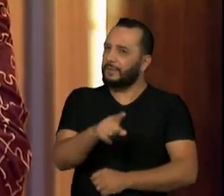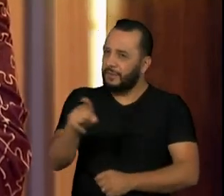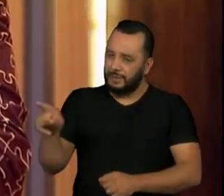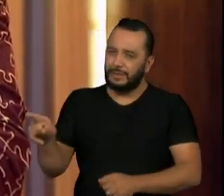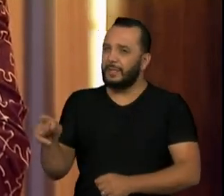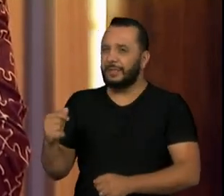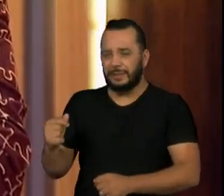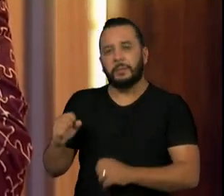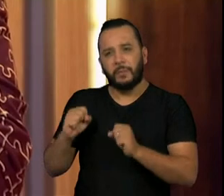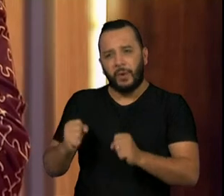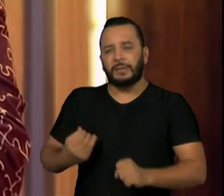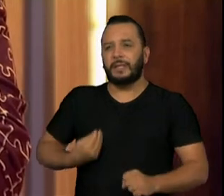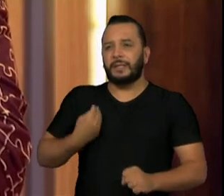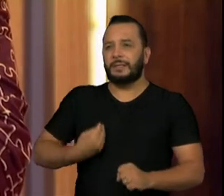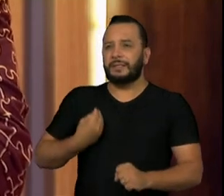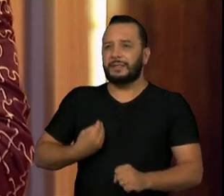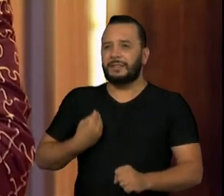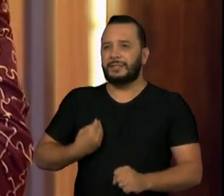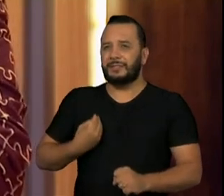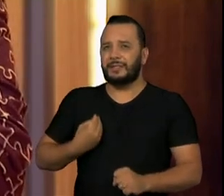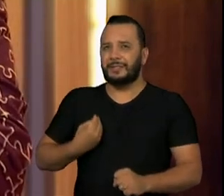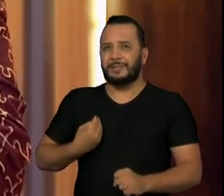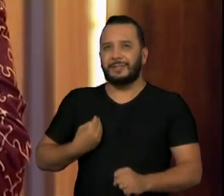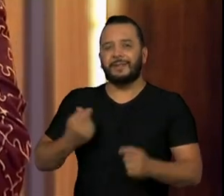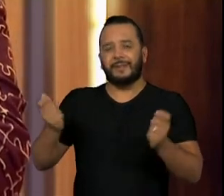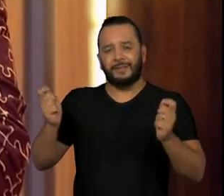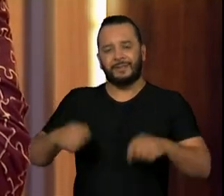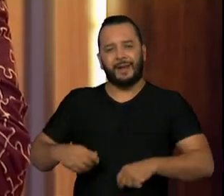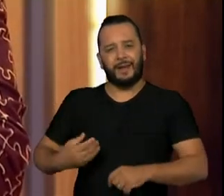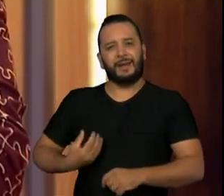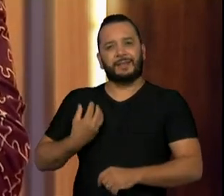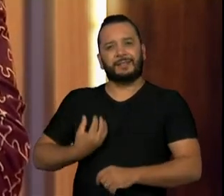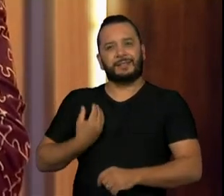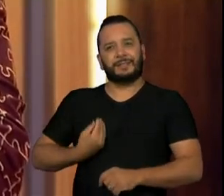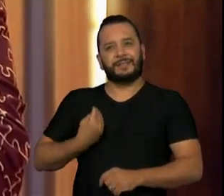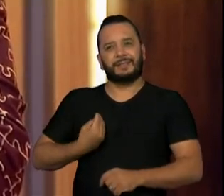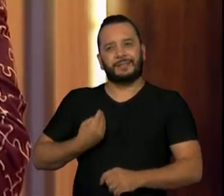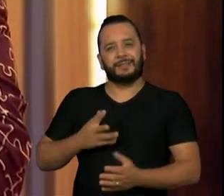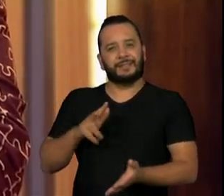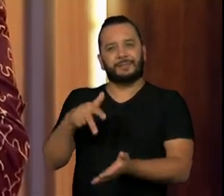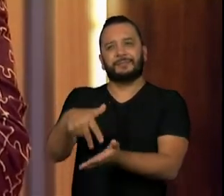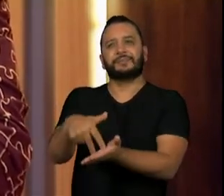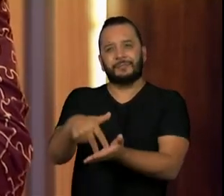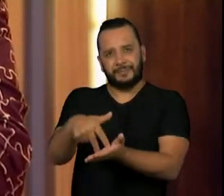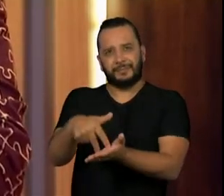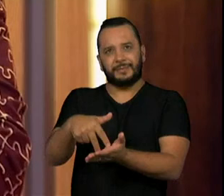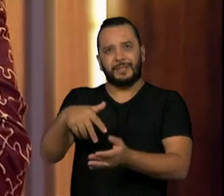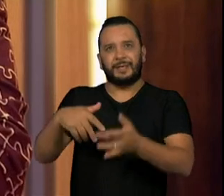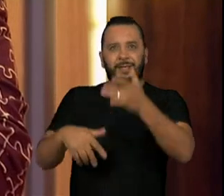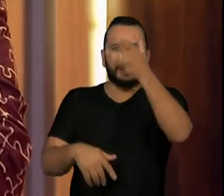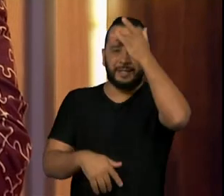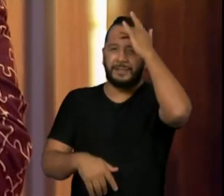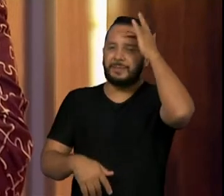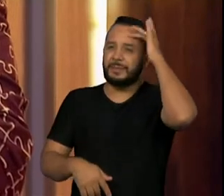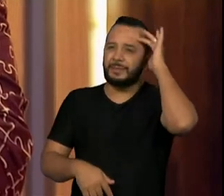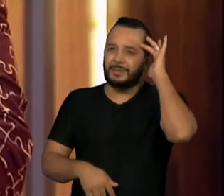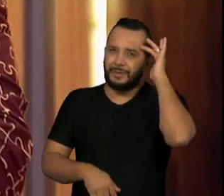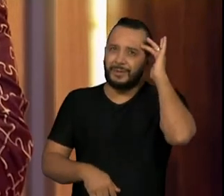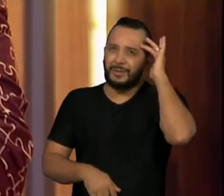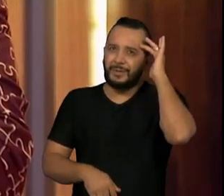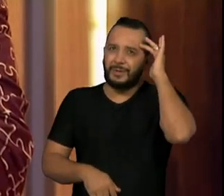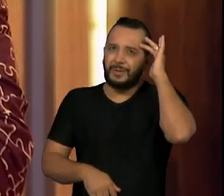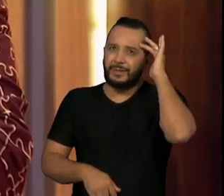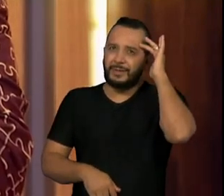existir, possamos simplesmente existir e que as pessoas, não é,